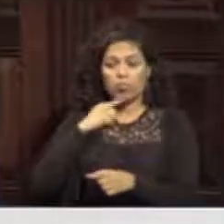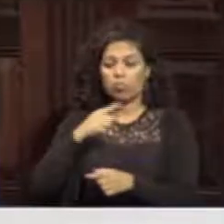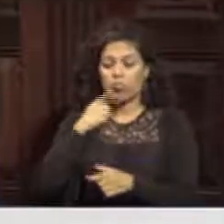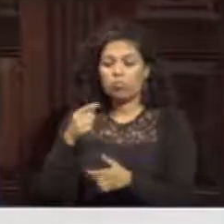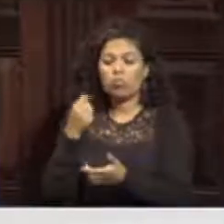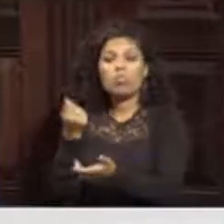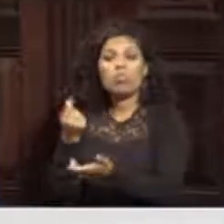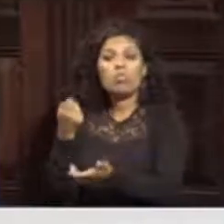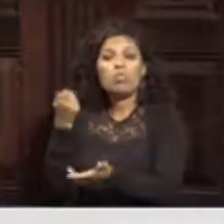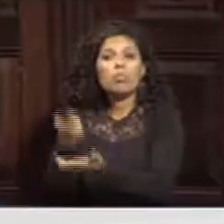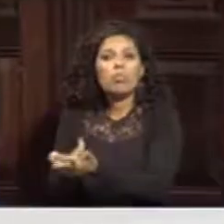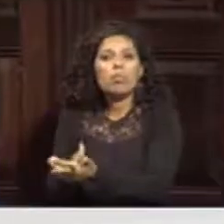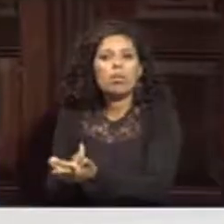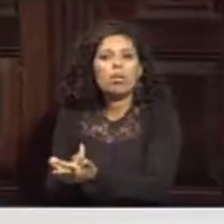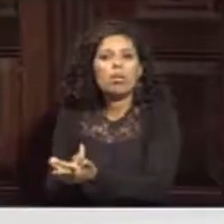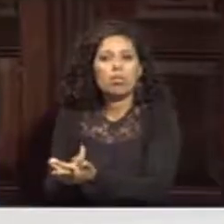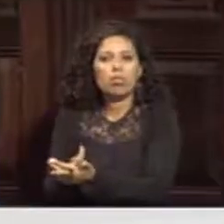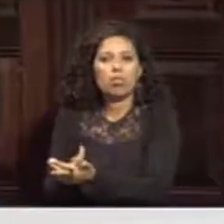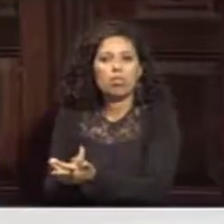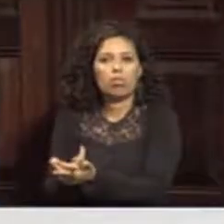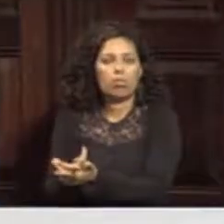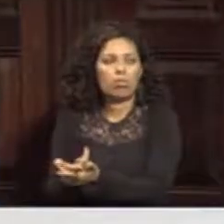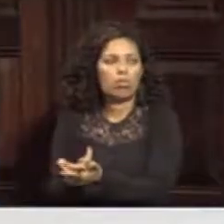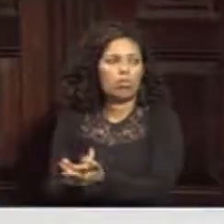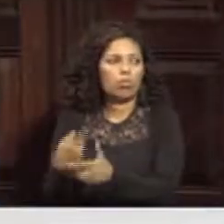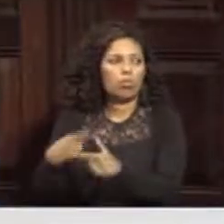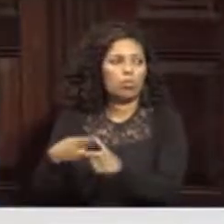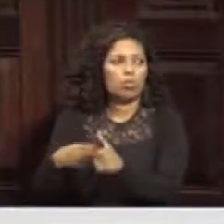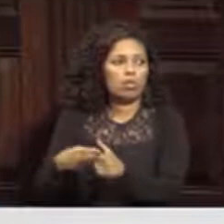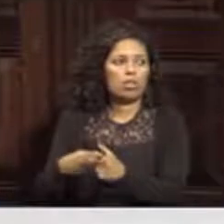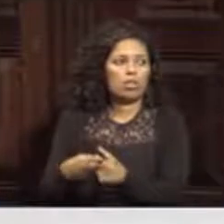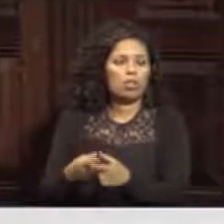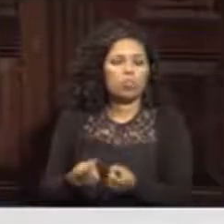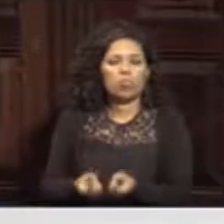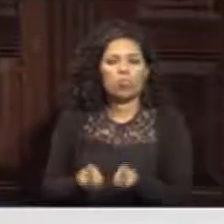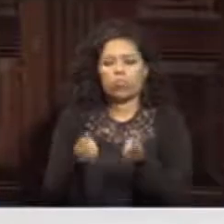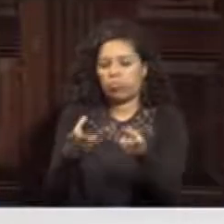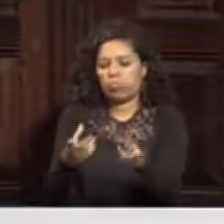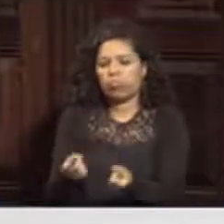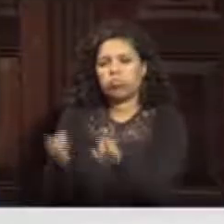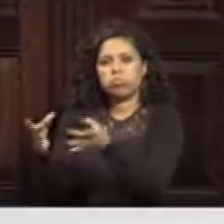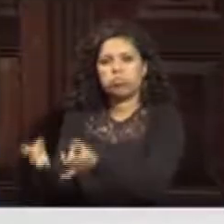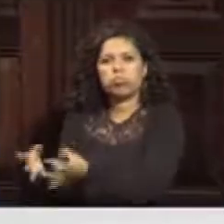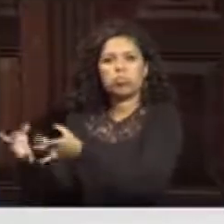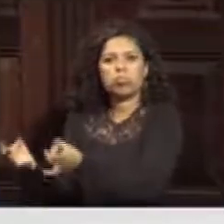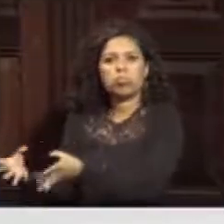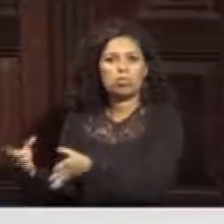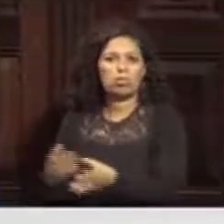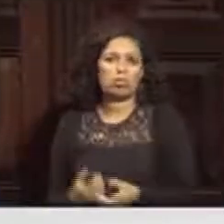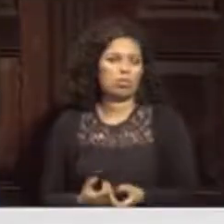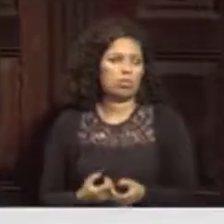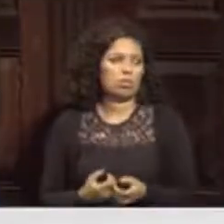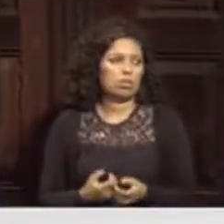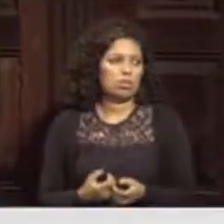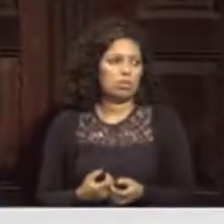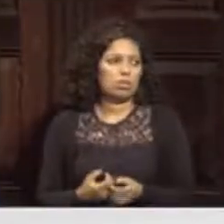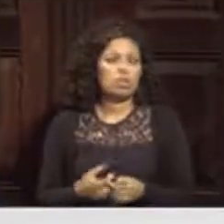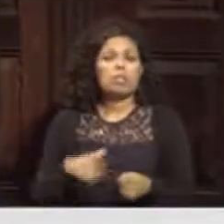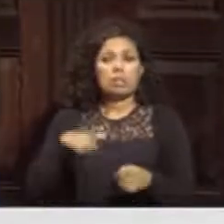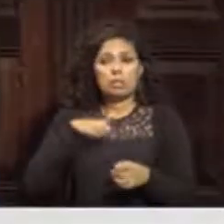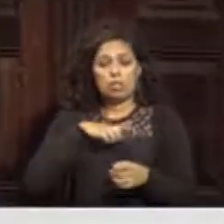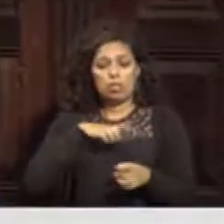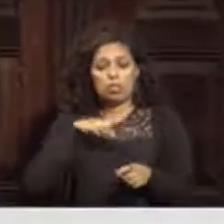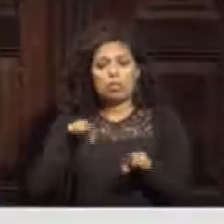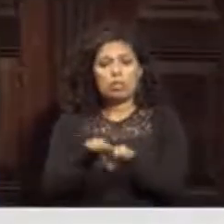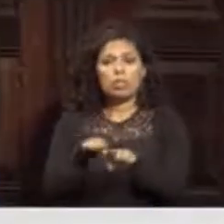a cobrança da securitização, teve aí um waive, isto é, um perdão. E neste perdão,